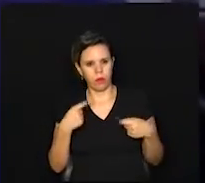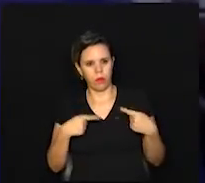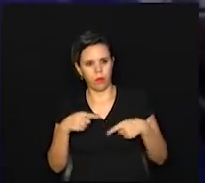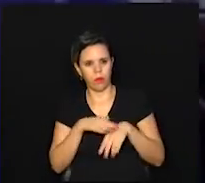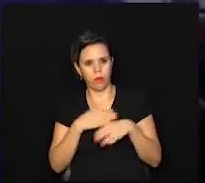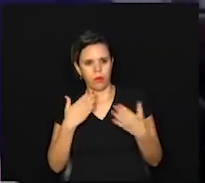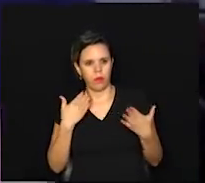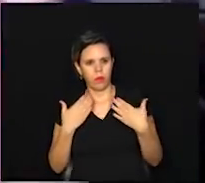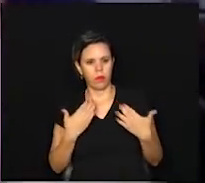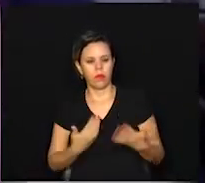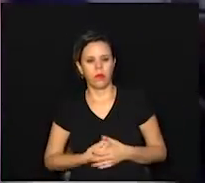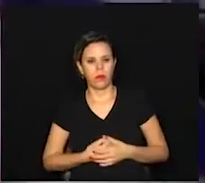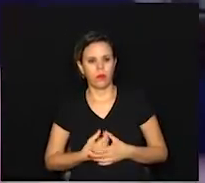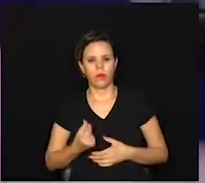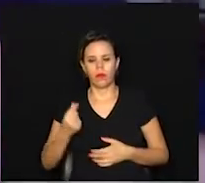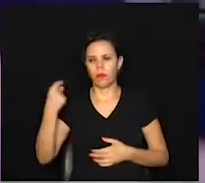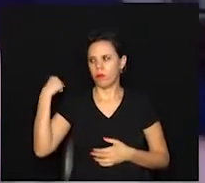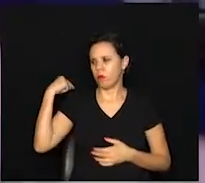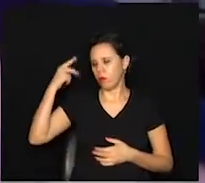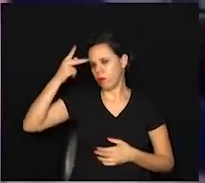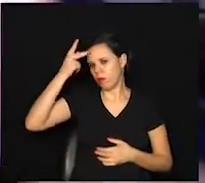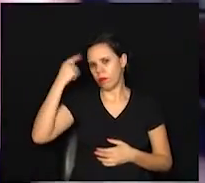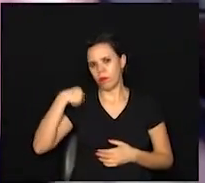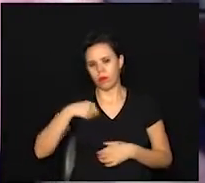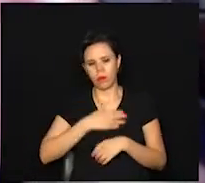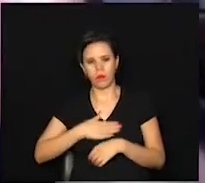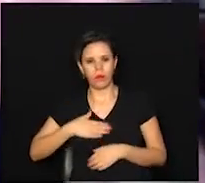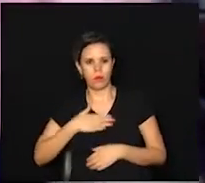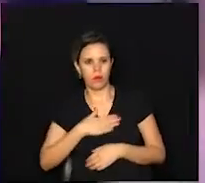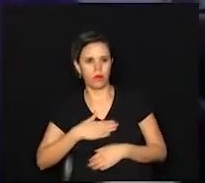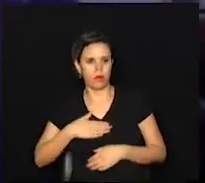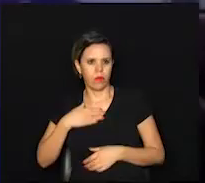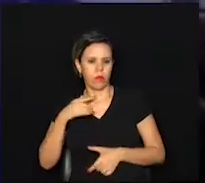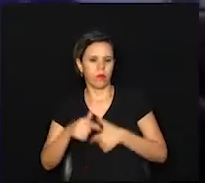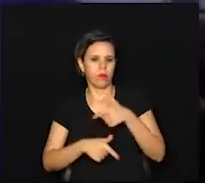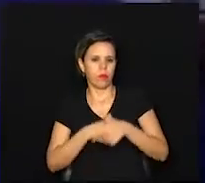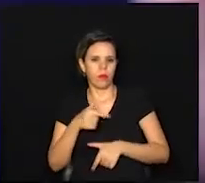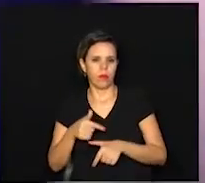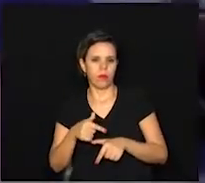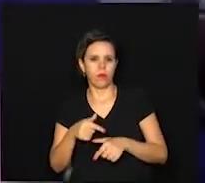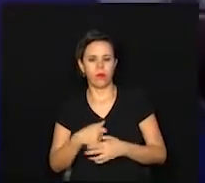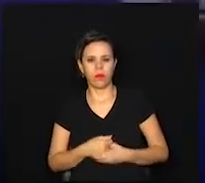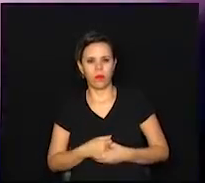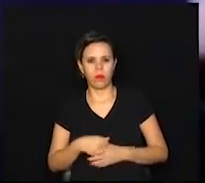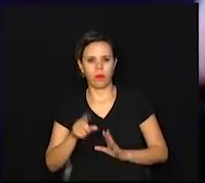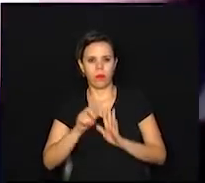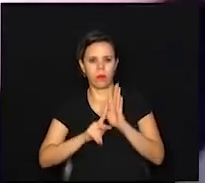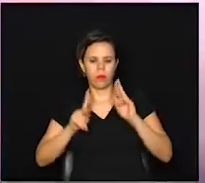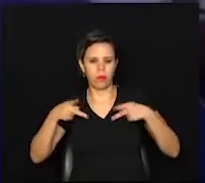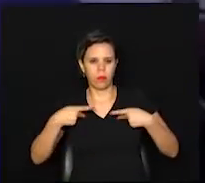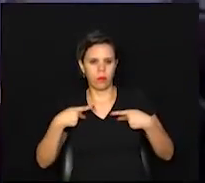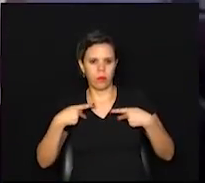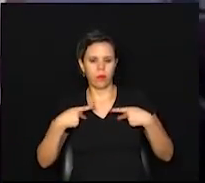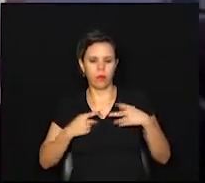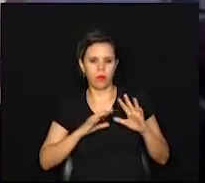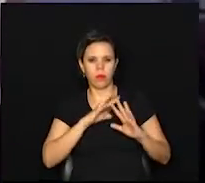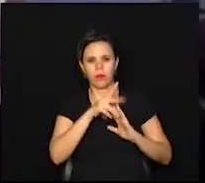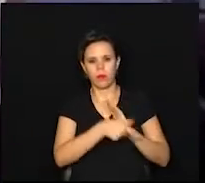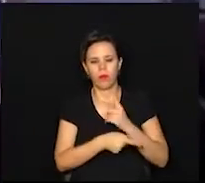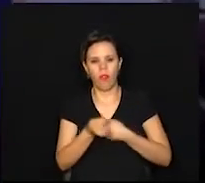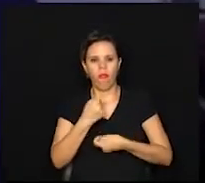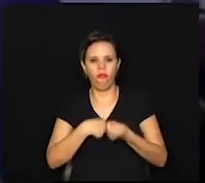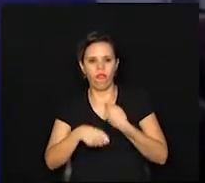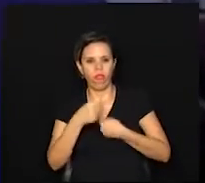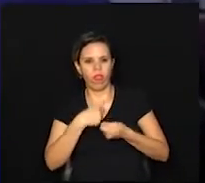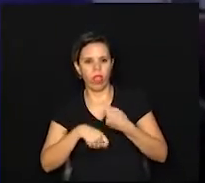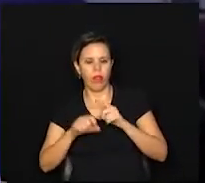isso. Antigamente, a gente gosta muito de trabalhar em caixinhas. Direitos humanos, ambiental,